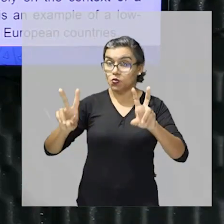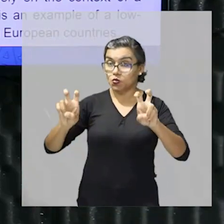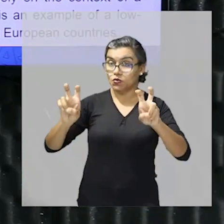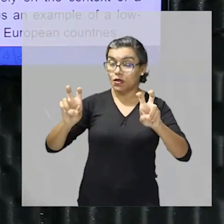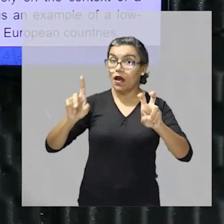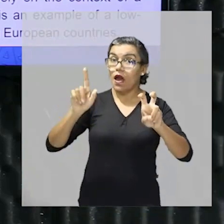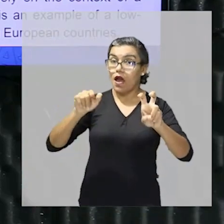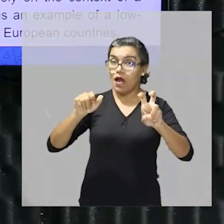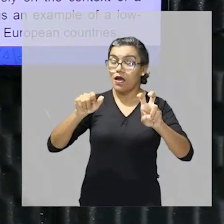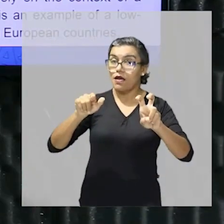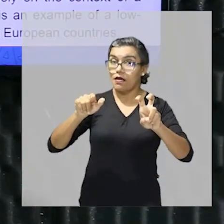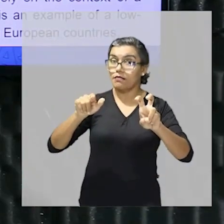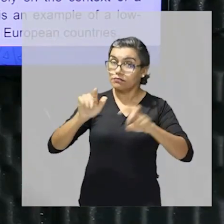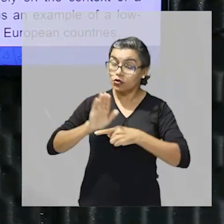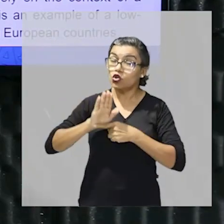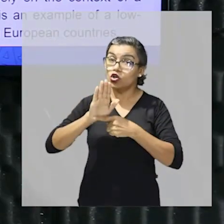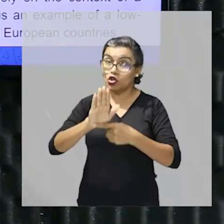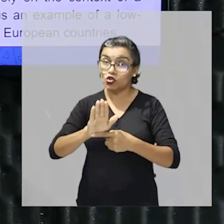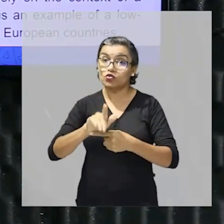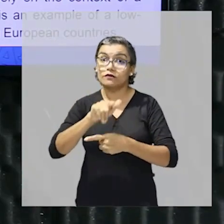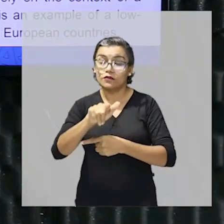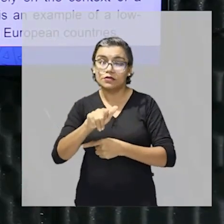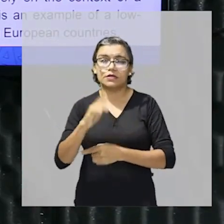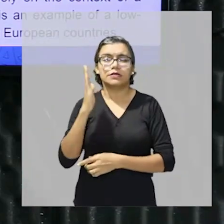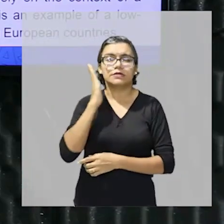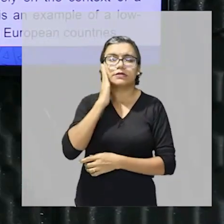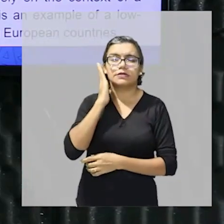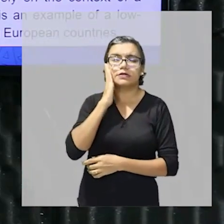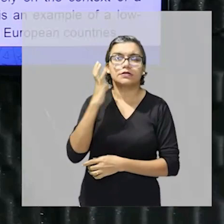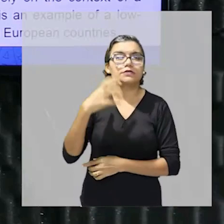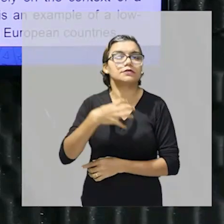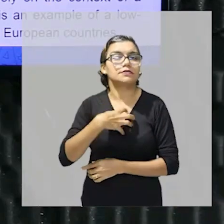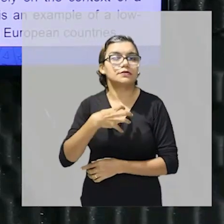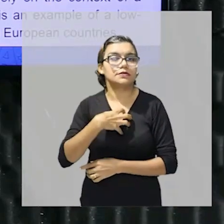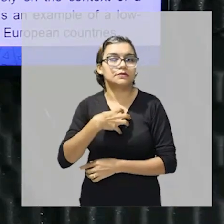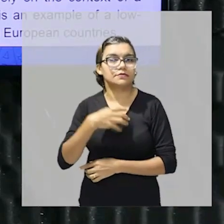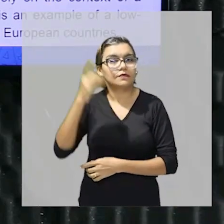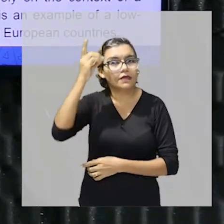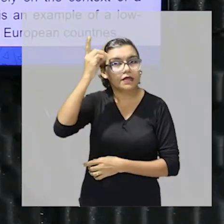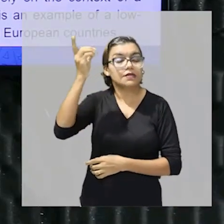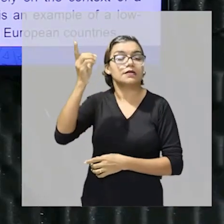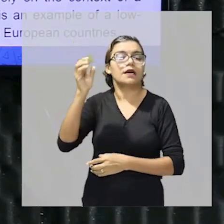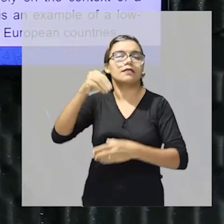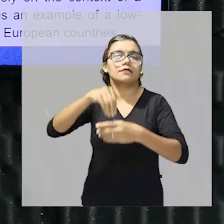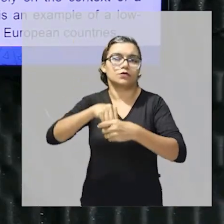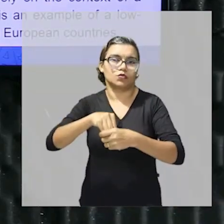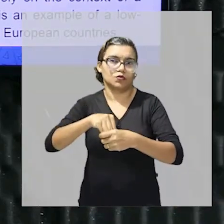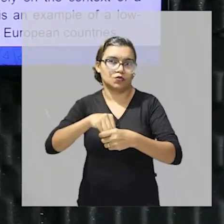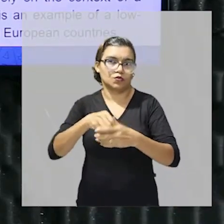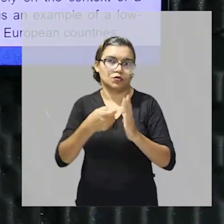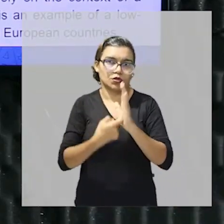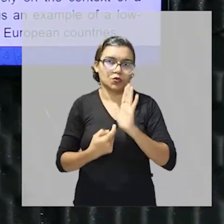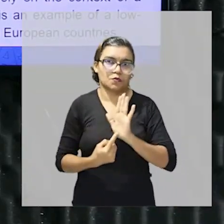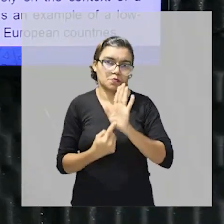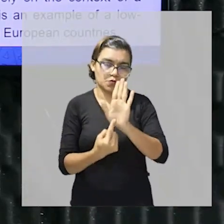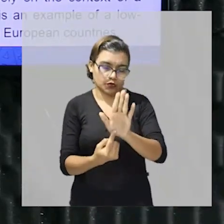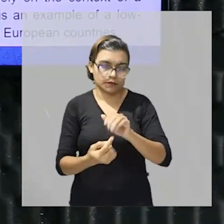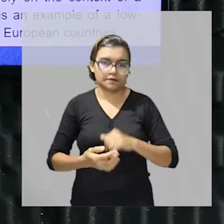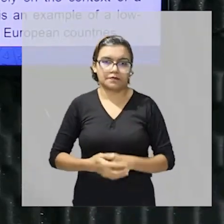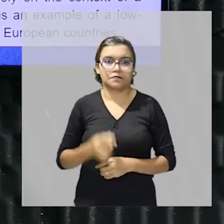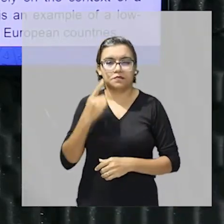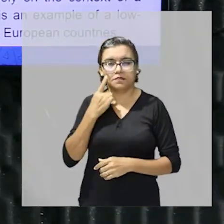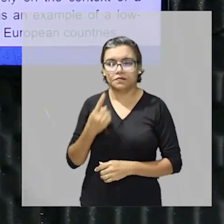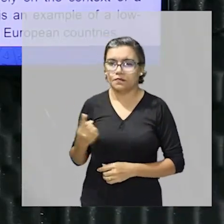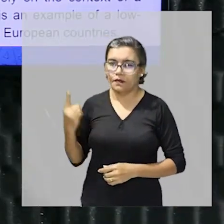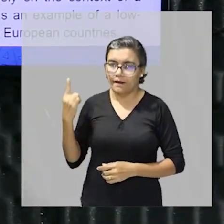é uma pista que te ajuda a interpretar o sentido. Qual a ideia que aquele texto vai abordar? Low context